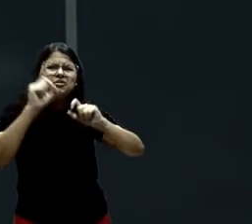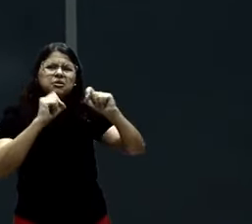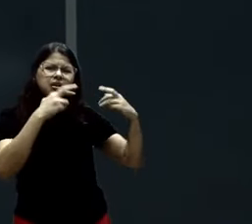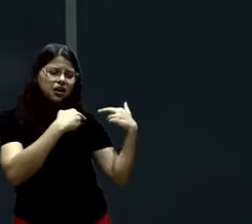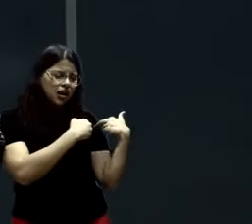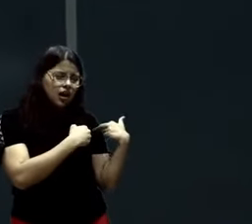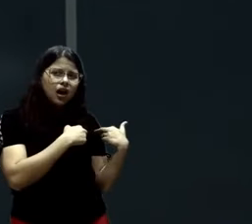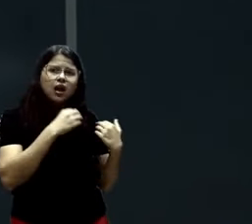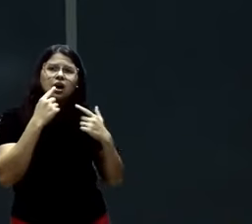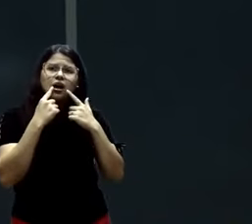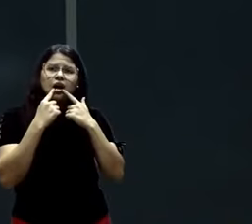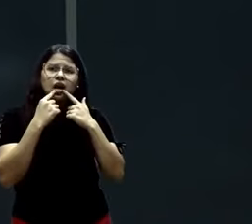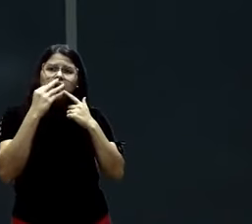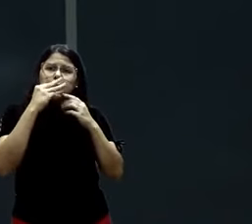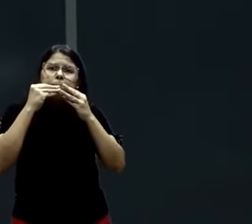Aleluia.